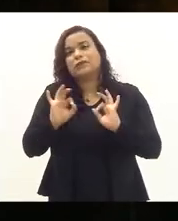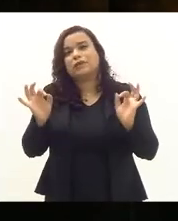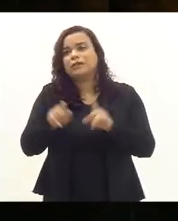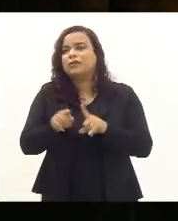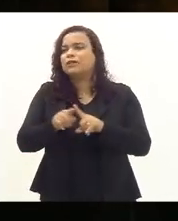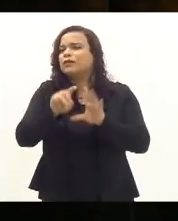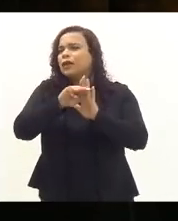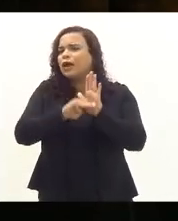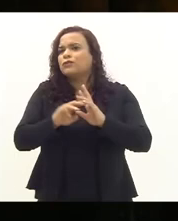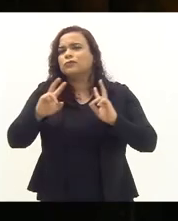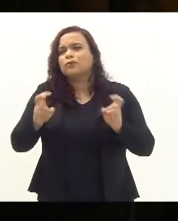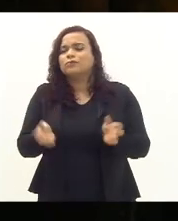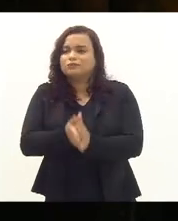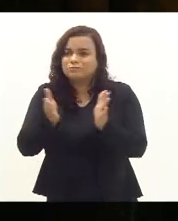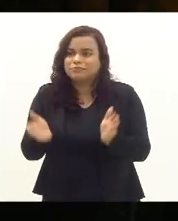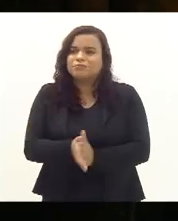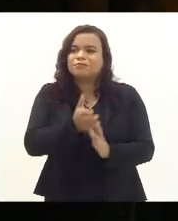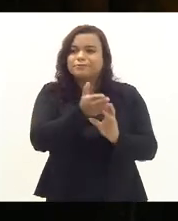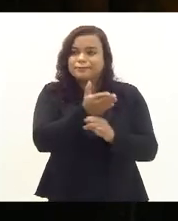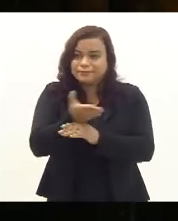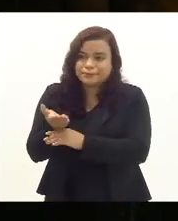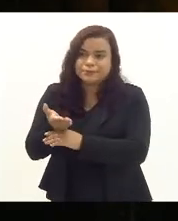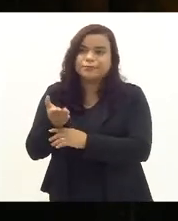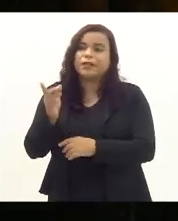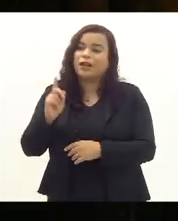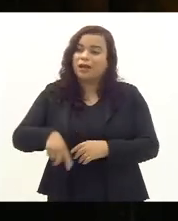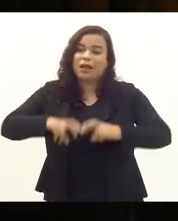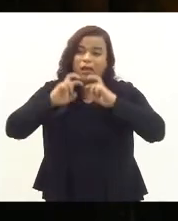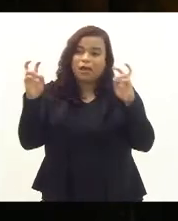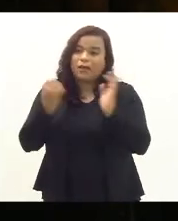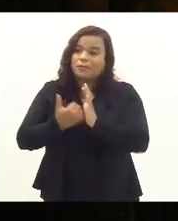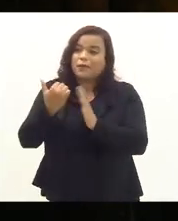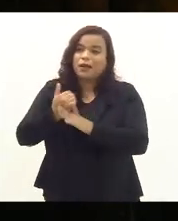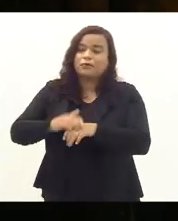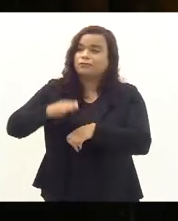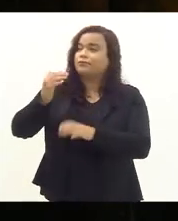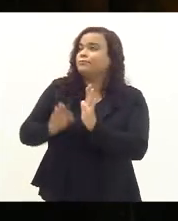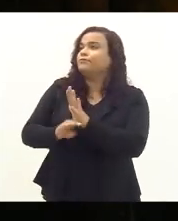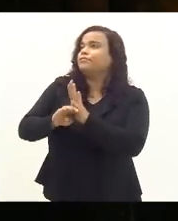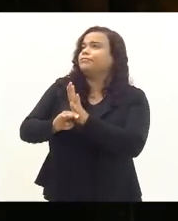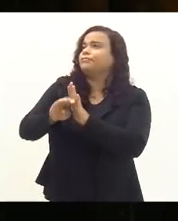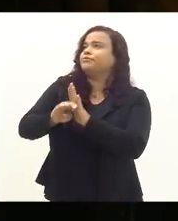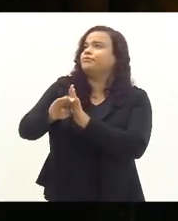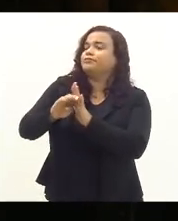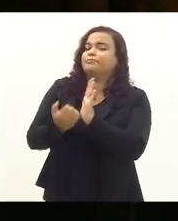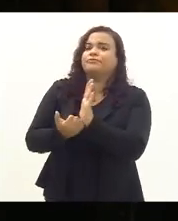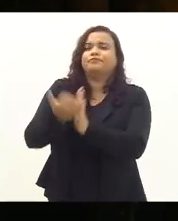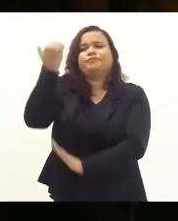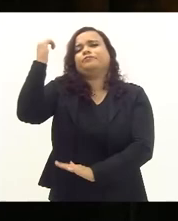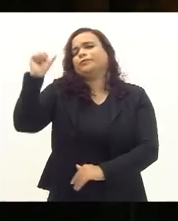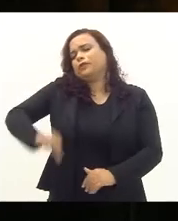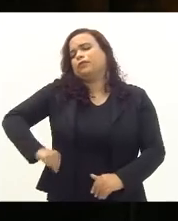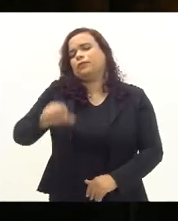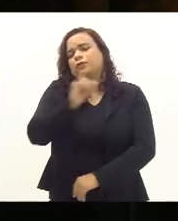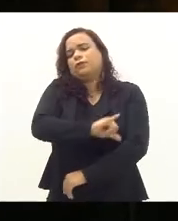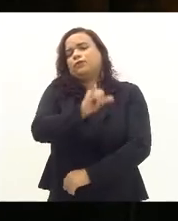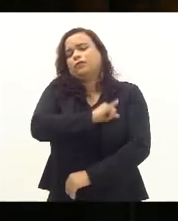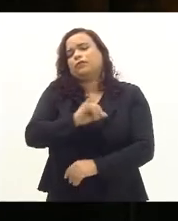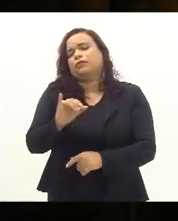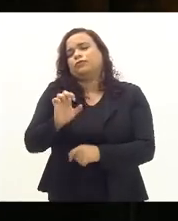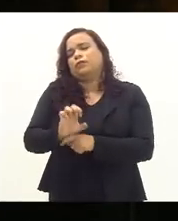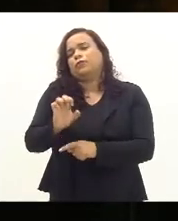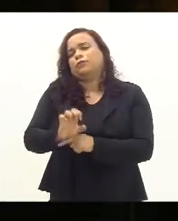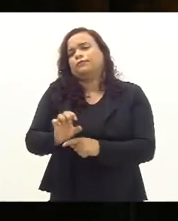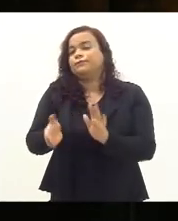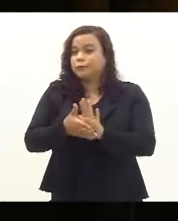sobre miserabilidade fome são cada vez mais gritantes e da matix no estado do Rio de Janeiro na proposta para